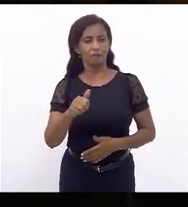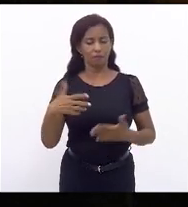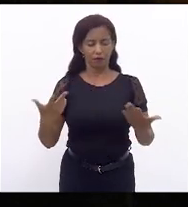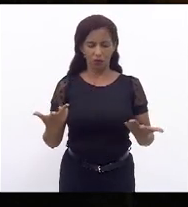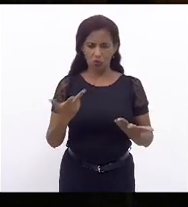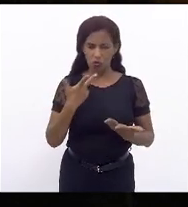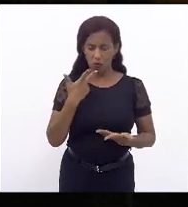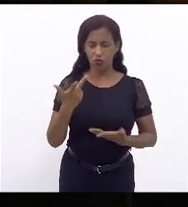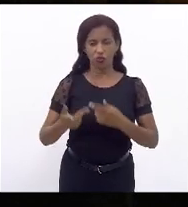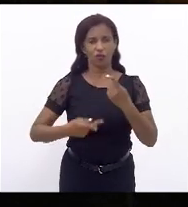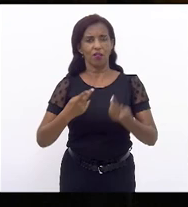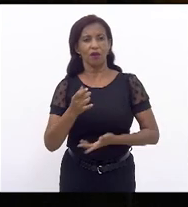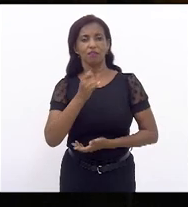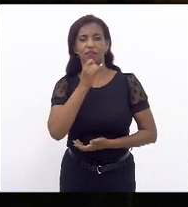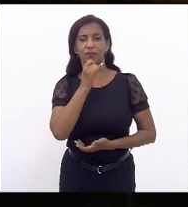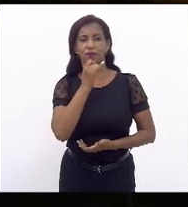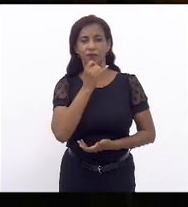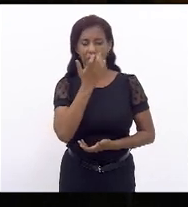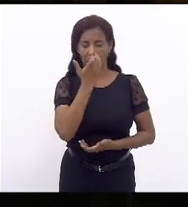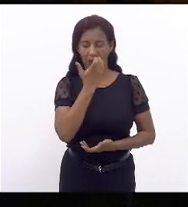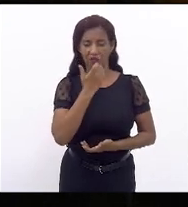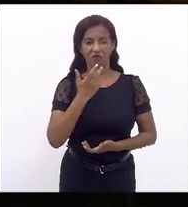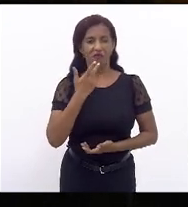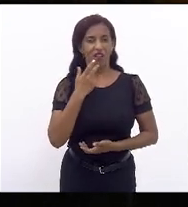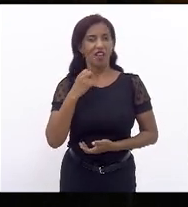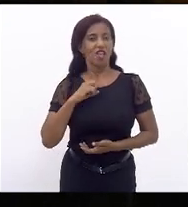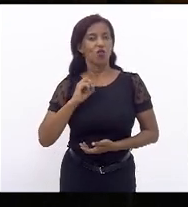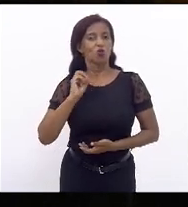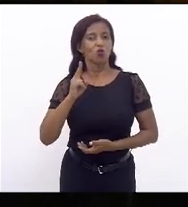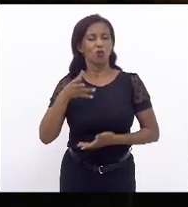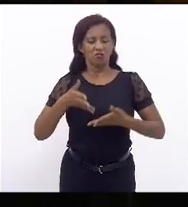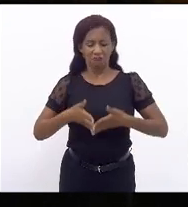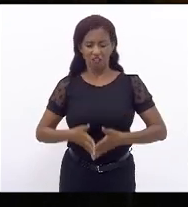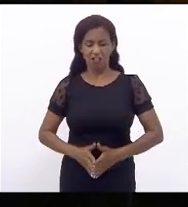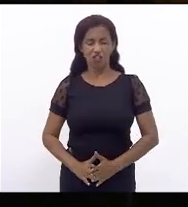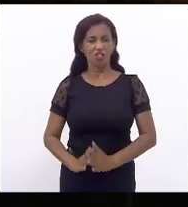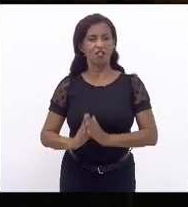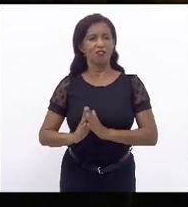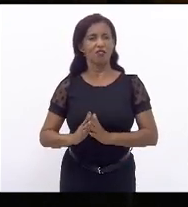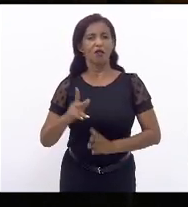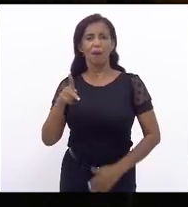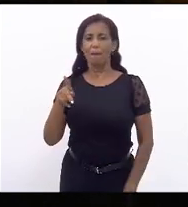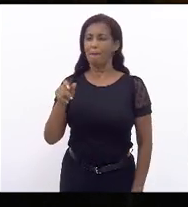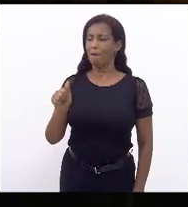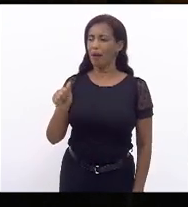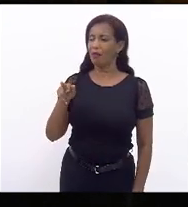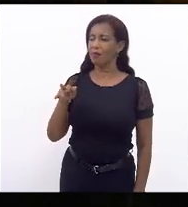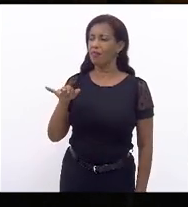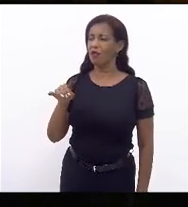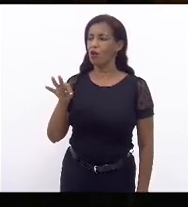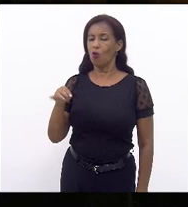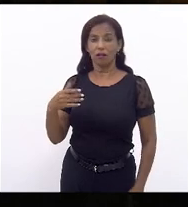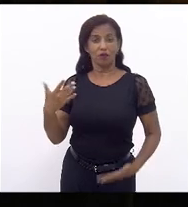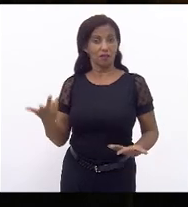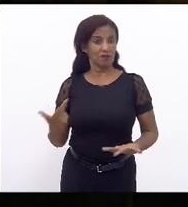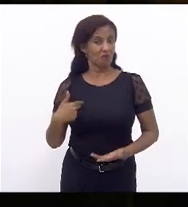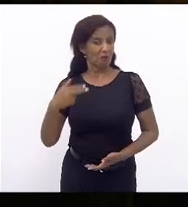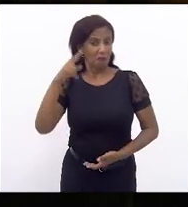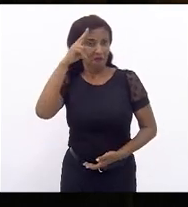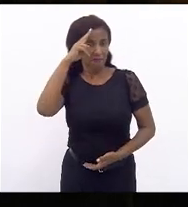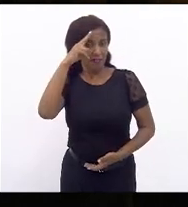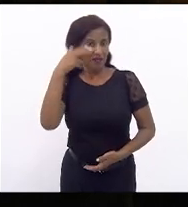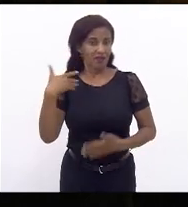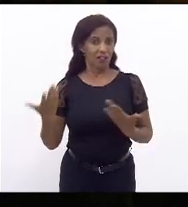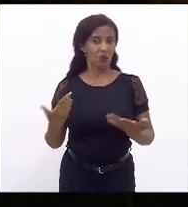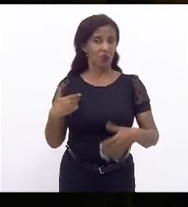usar muito isso como exemplo, dizer que eu sou patriota desde criança. Senão, eu não teria escolhido a carreira militar na qual eu me